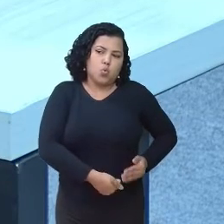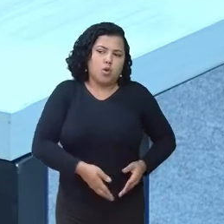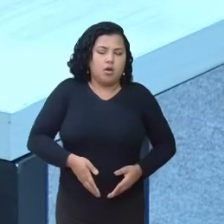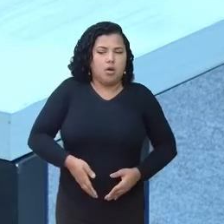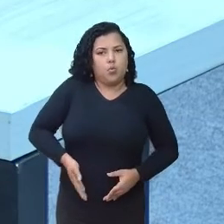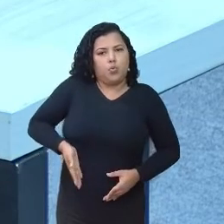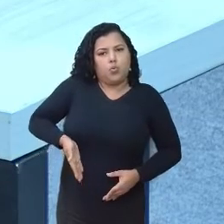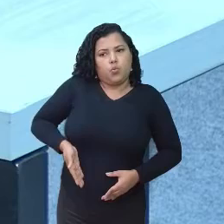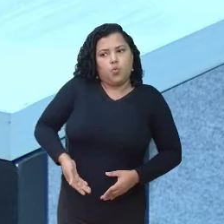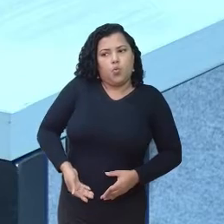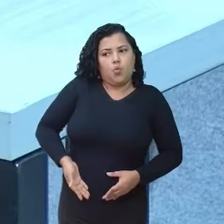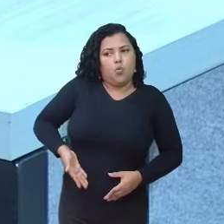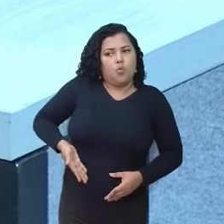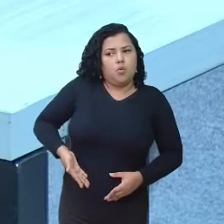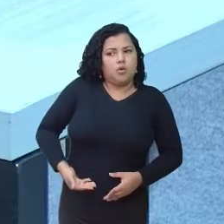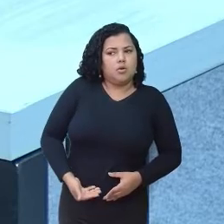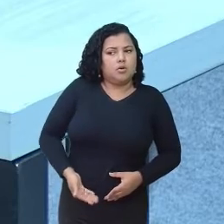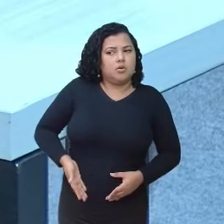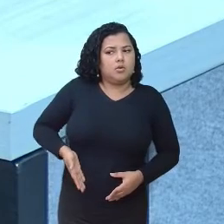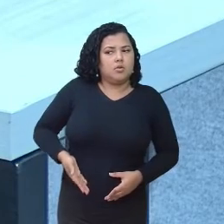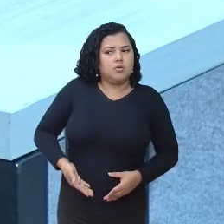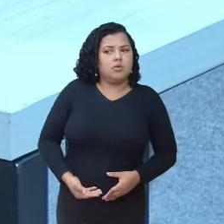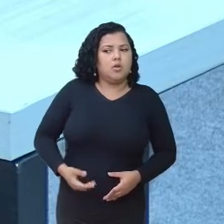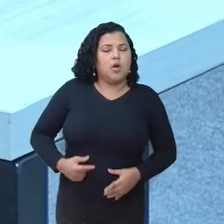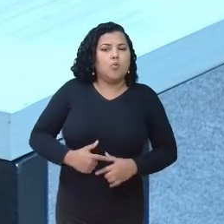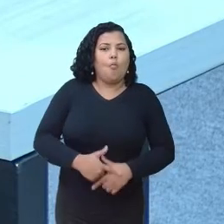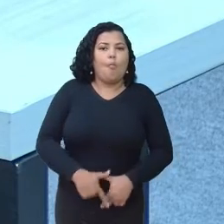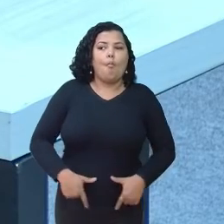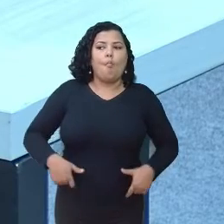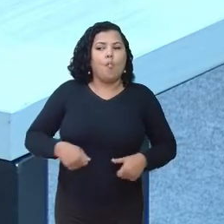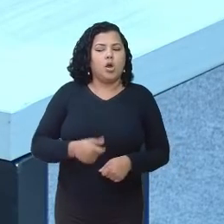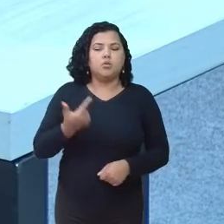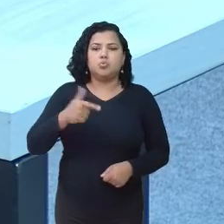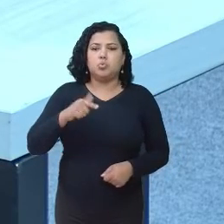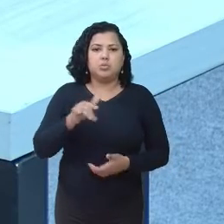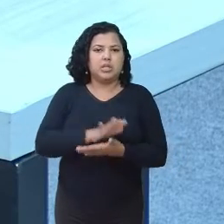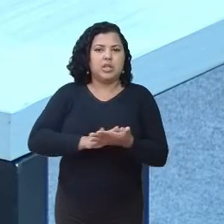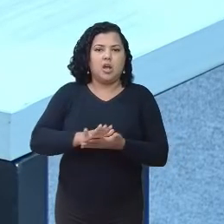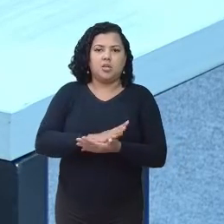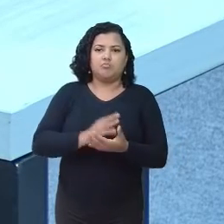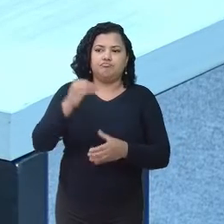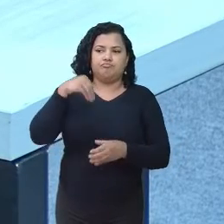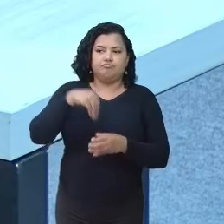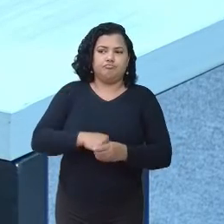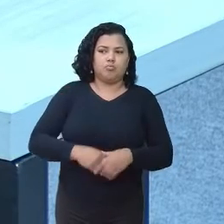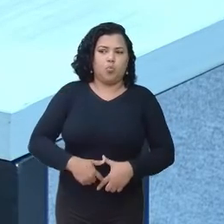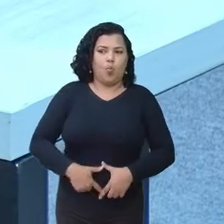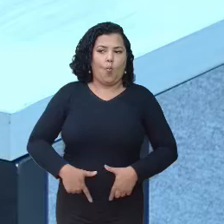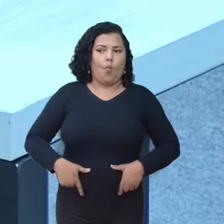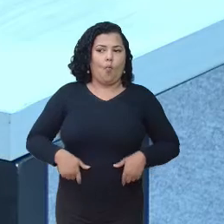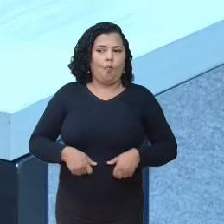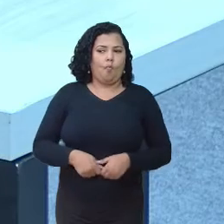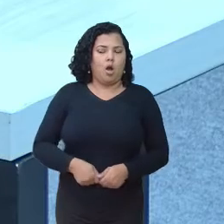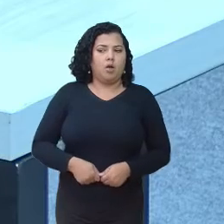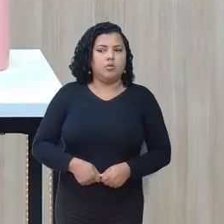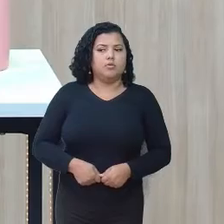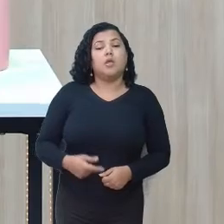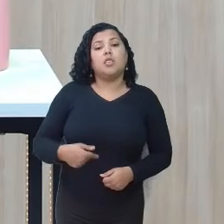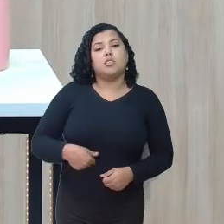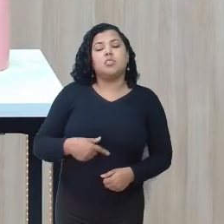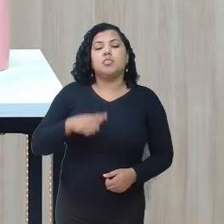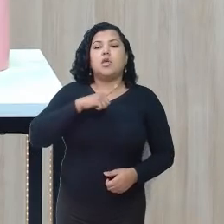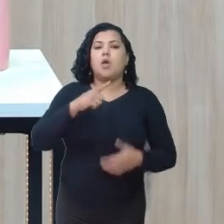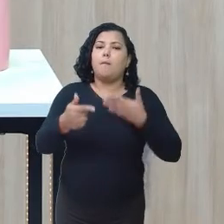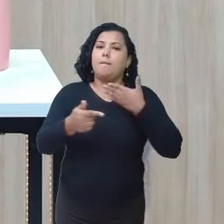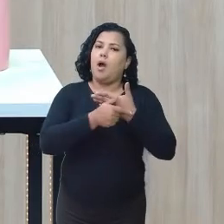como vocês estão observando, ele é um órgão oco. Esse órgão oco, ele vai ser